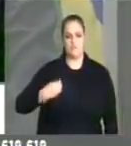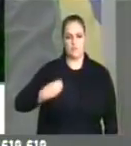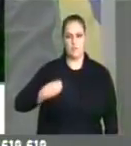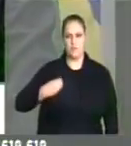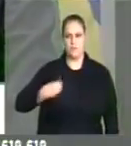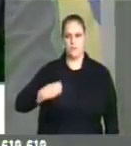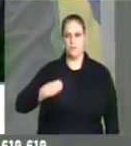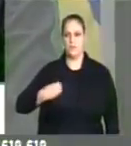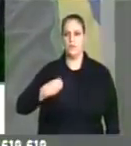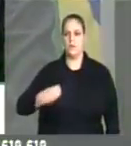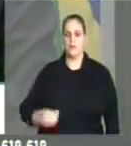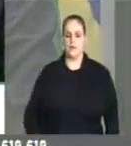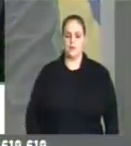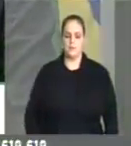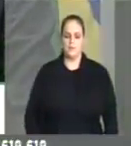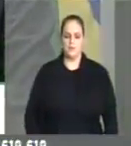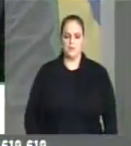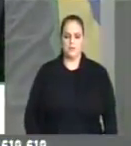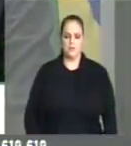Nesses descaminhos da vida,